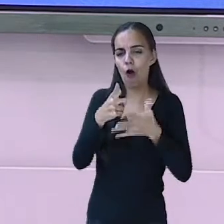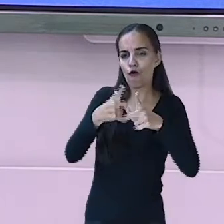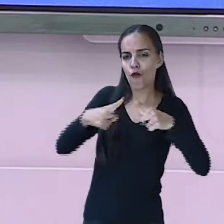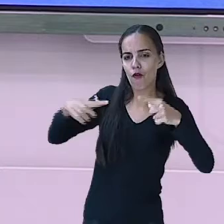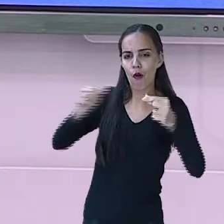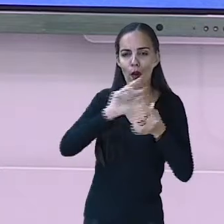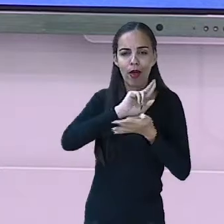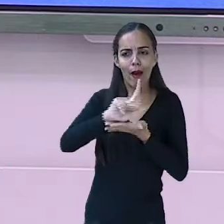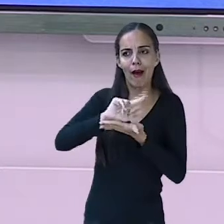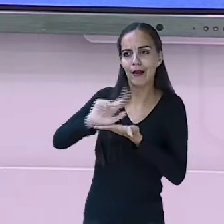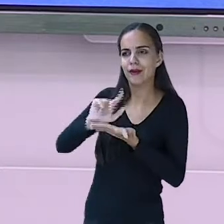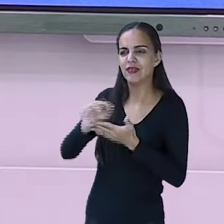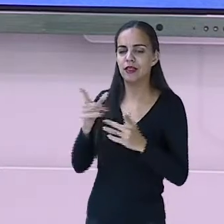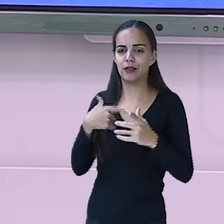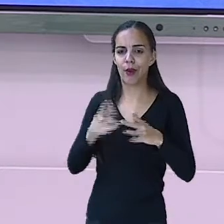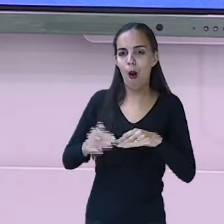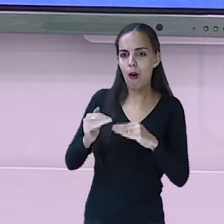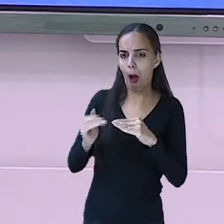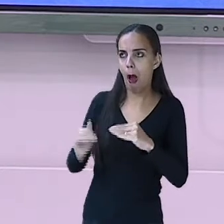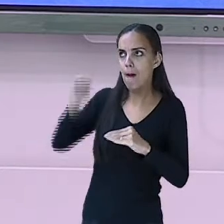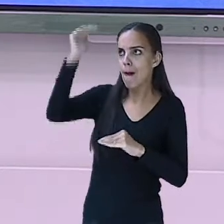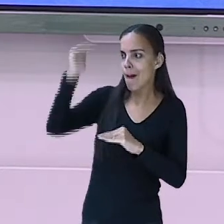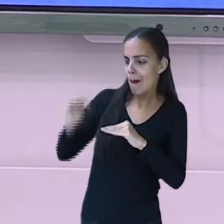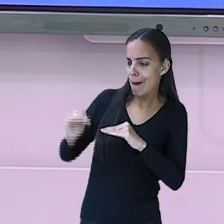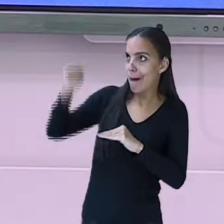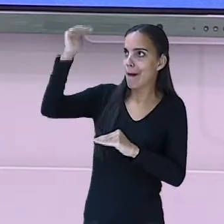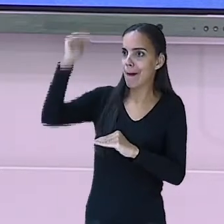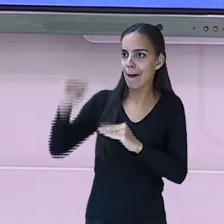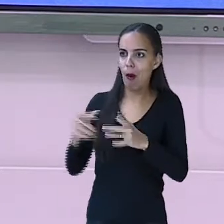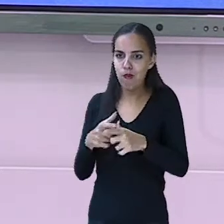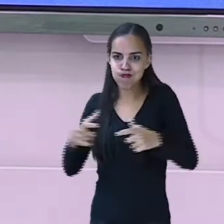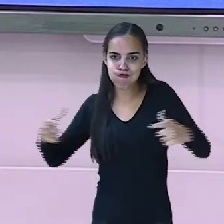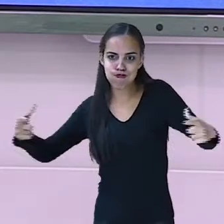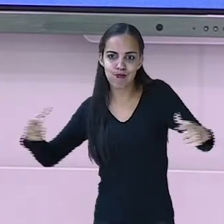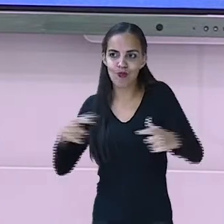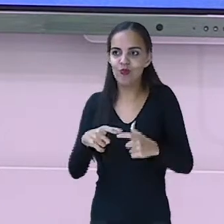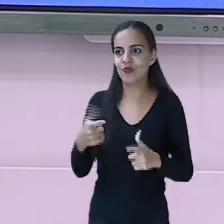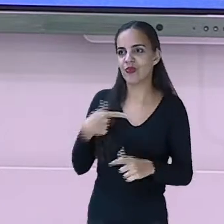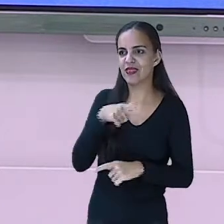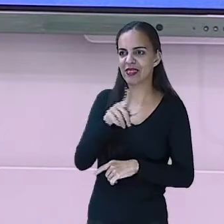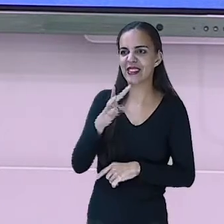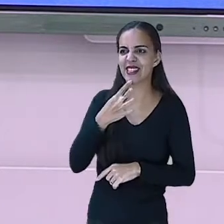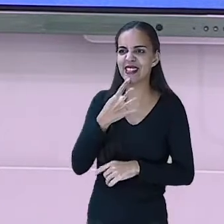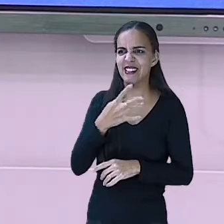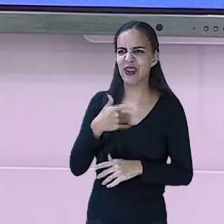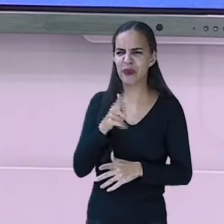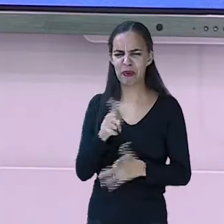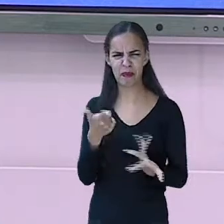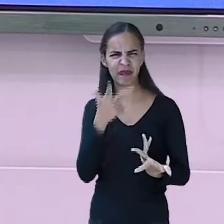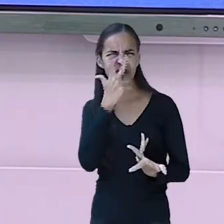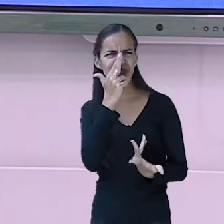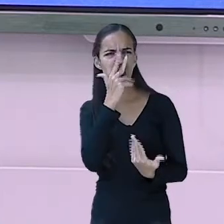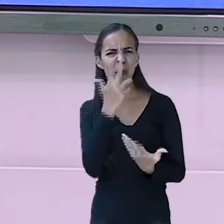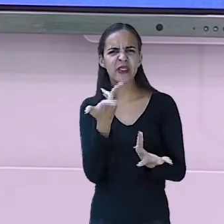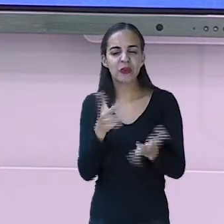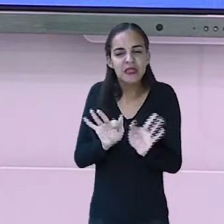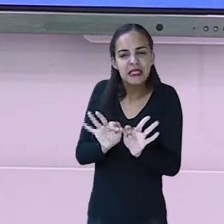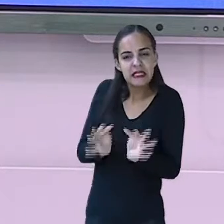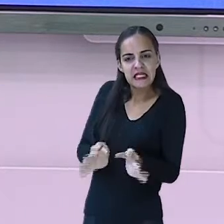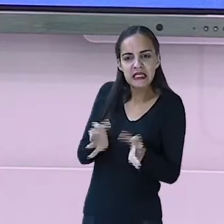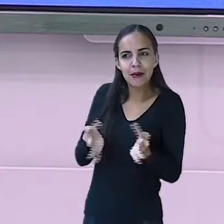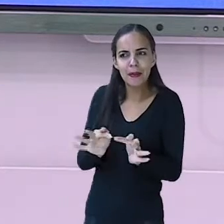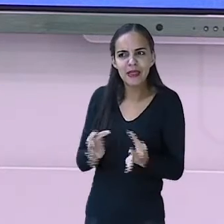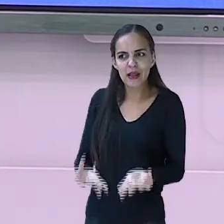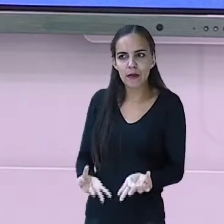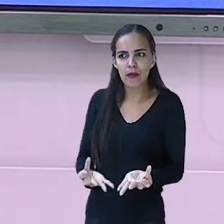folhas, formas, tamanhos? Você conhece tudo isso? Parece algo tão comum, não é?